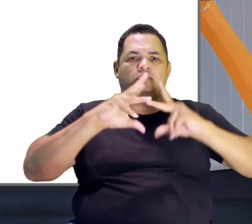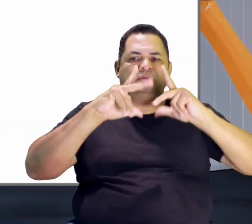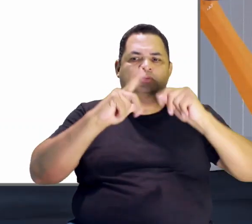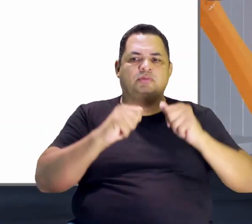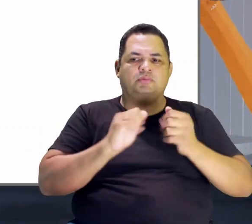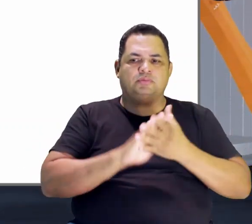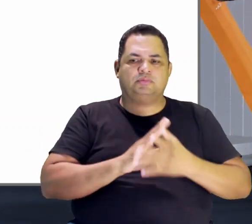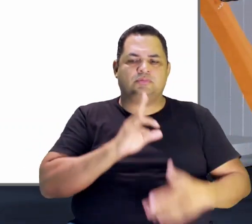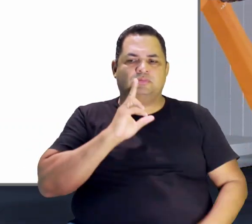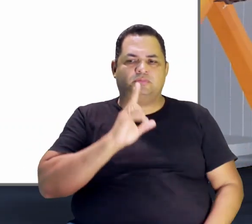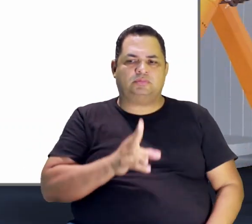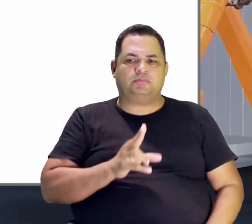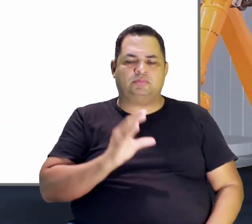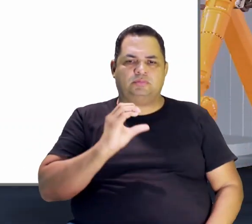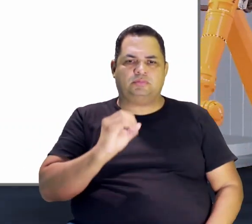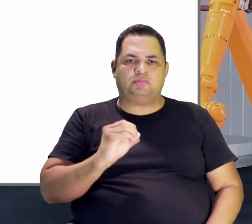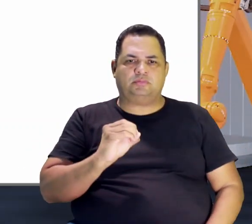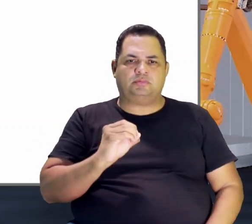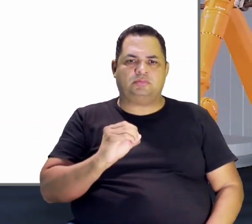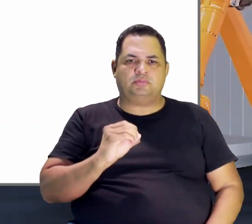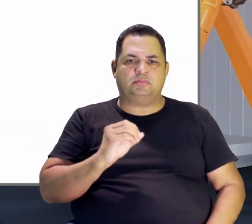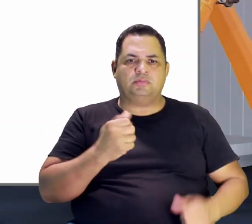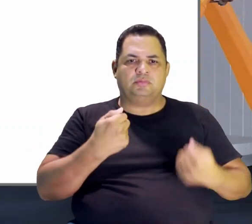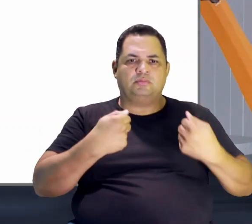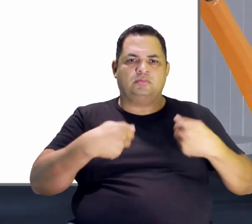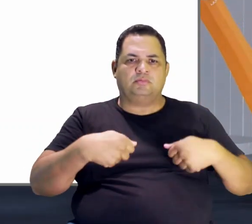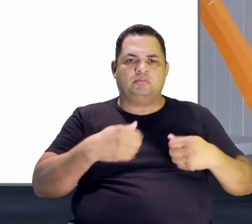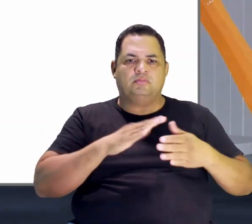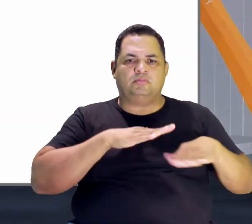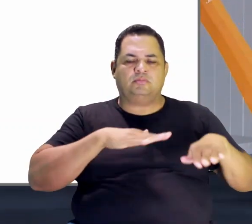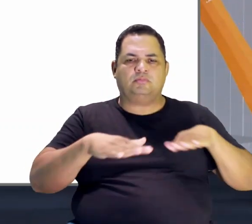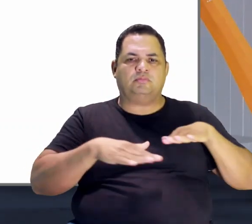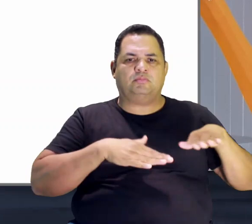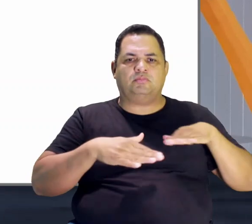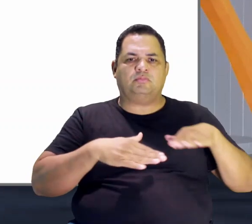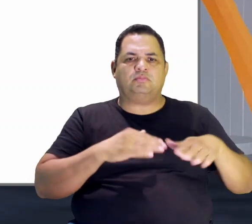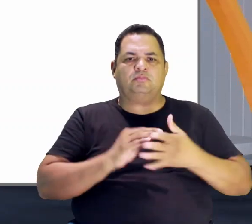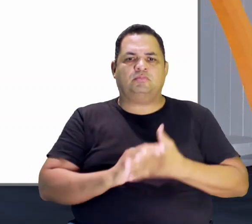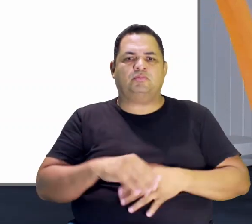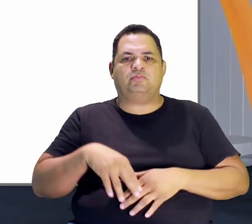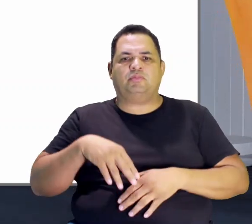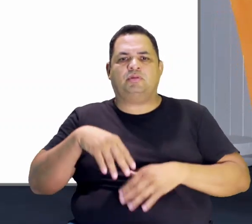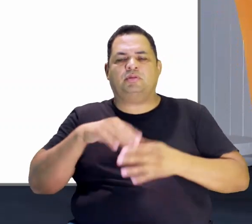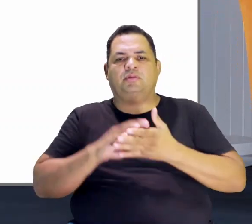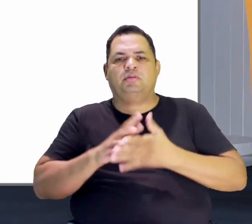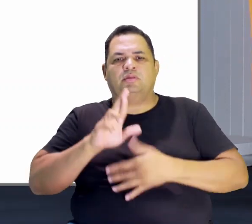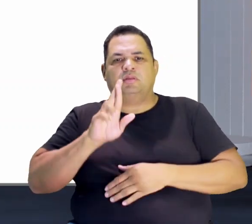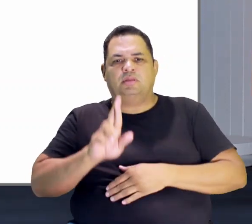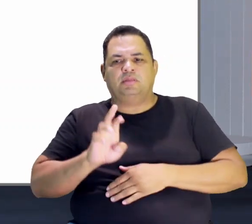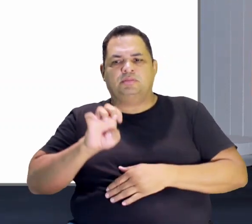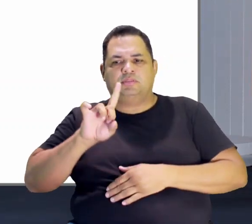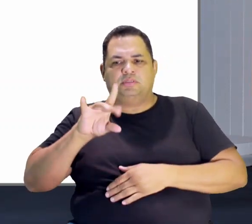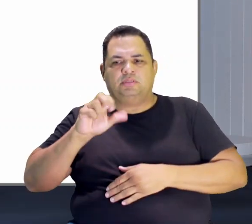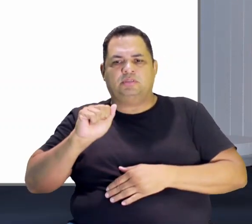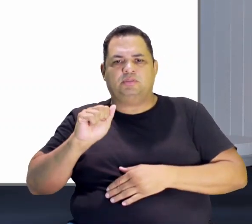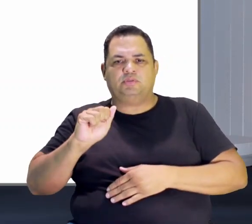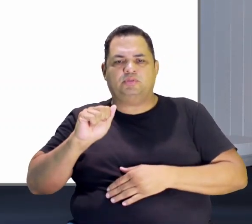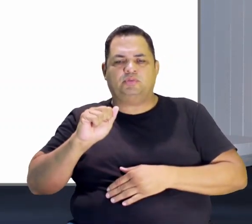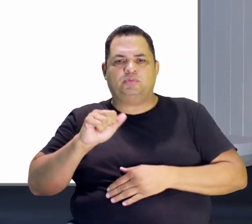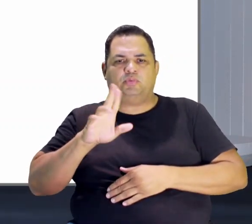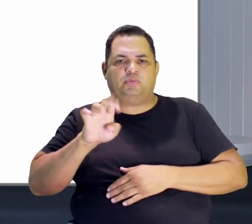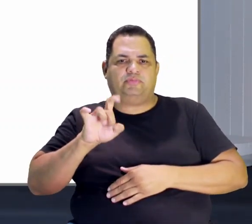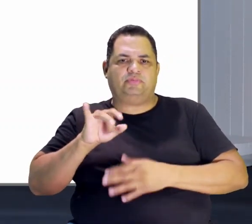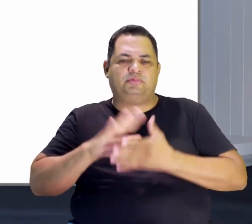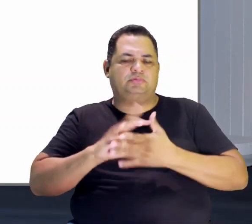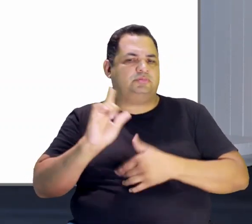é igual a zero, então nós podemos dizer que o movimento retilíneo uniforme é um estabelecido pela inércia,